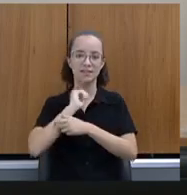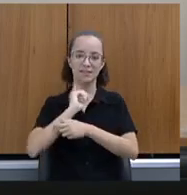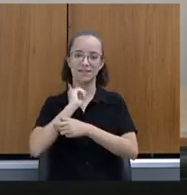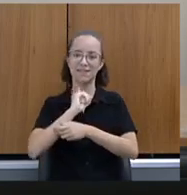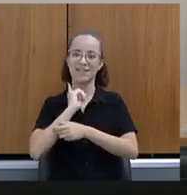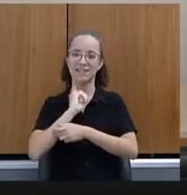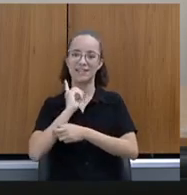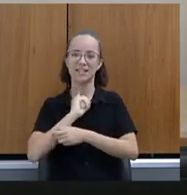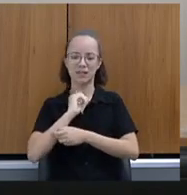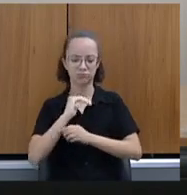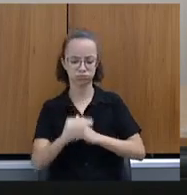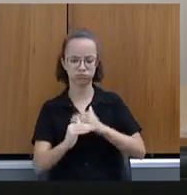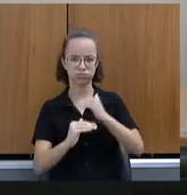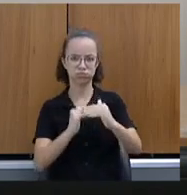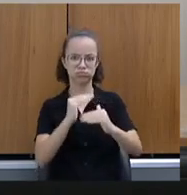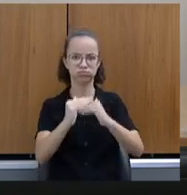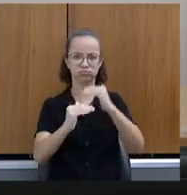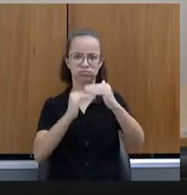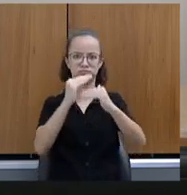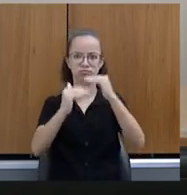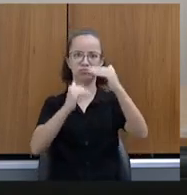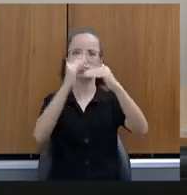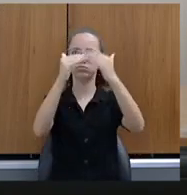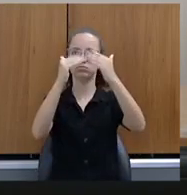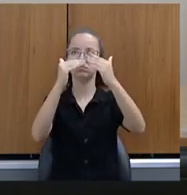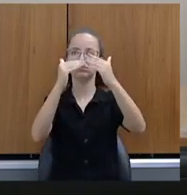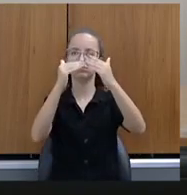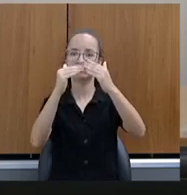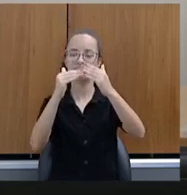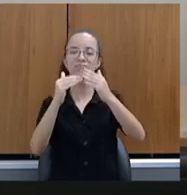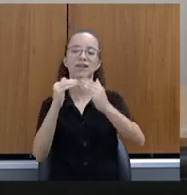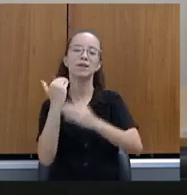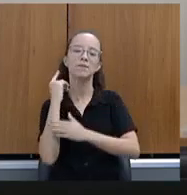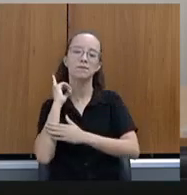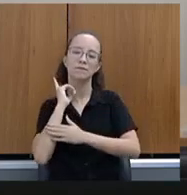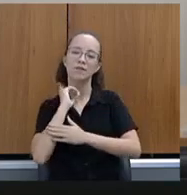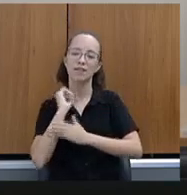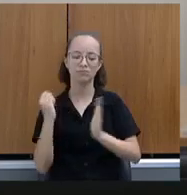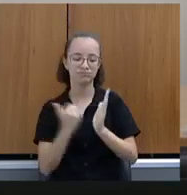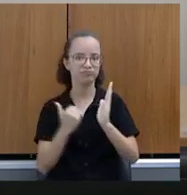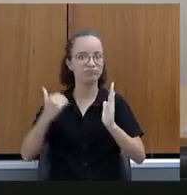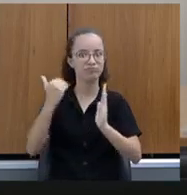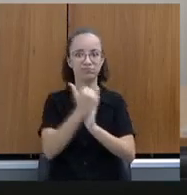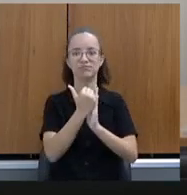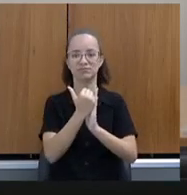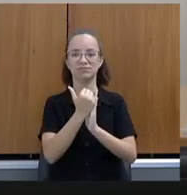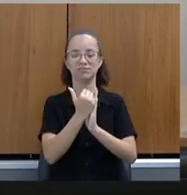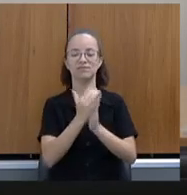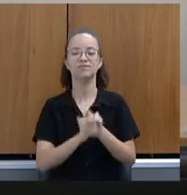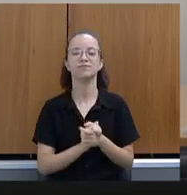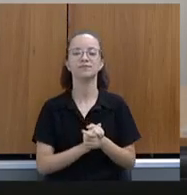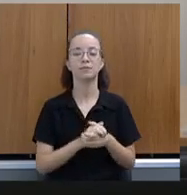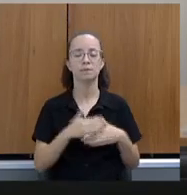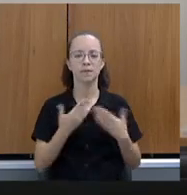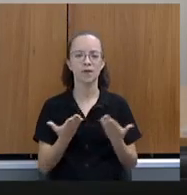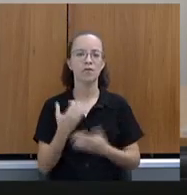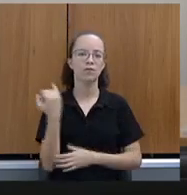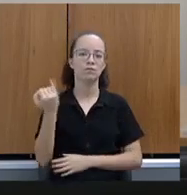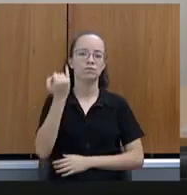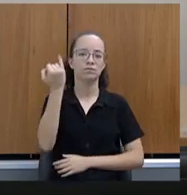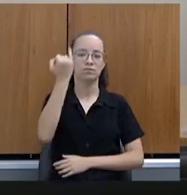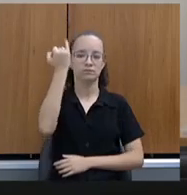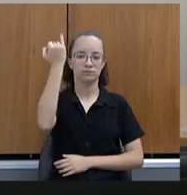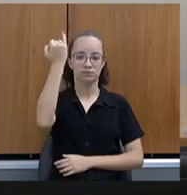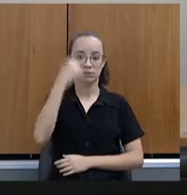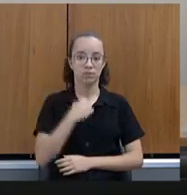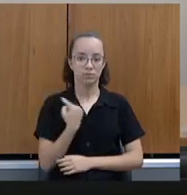à frente de os outros estados da Federação com relação esse segmentos e é importante que nós possamos